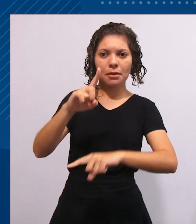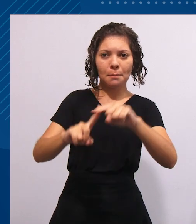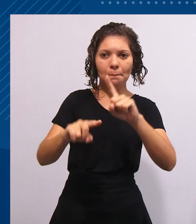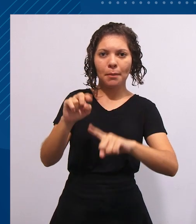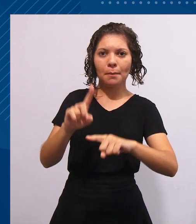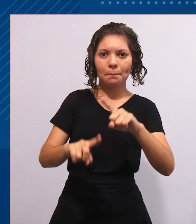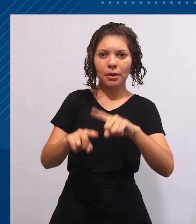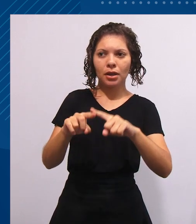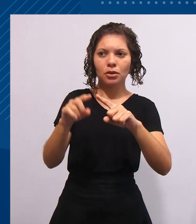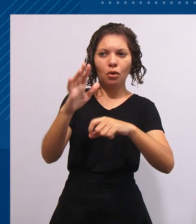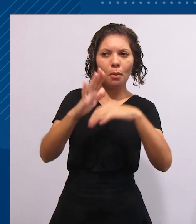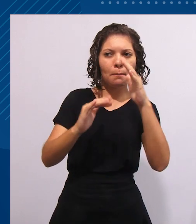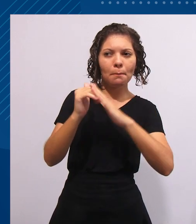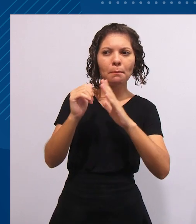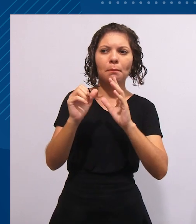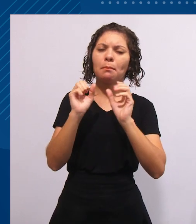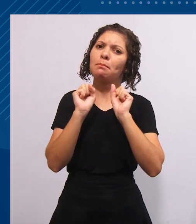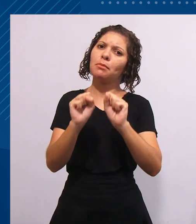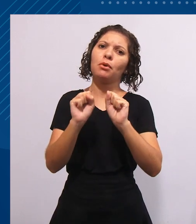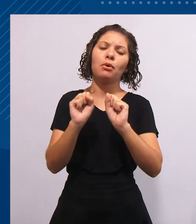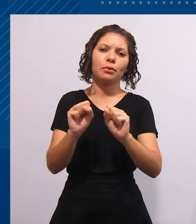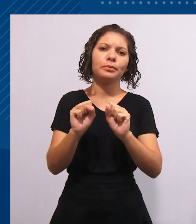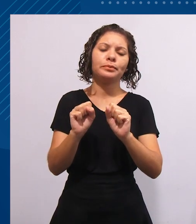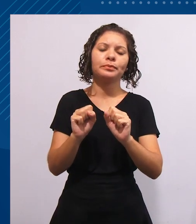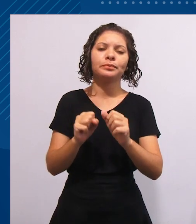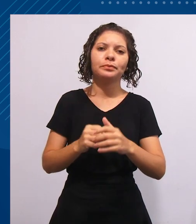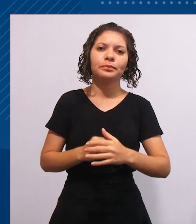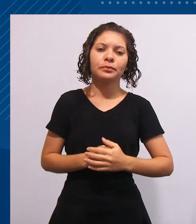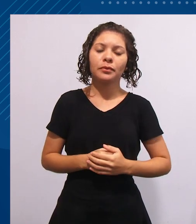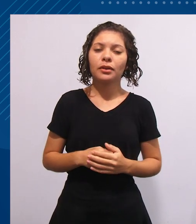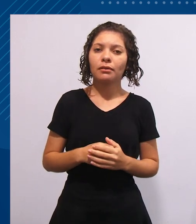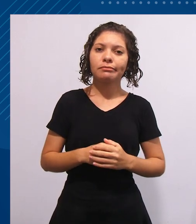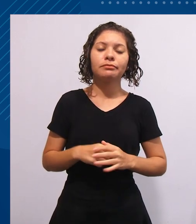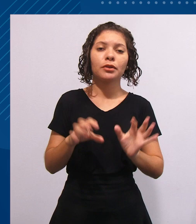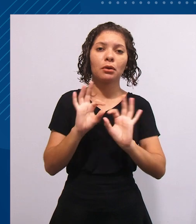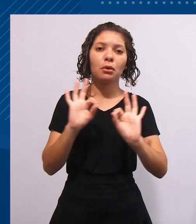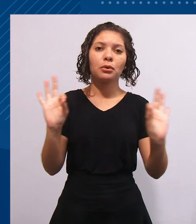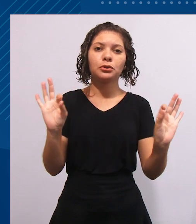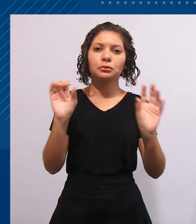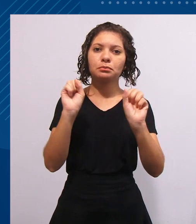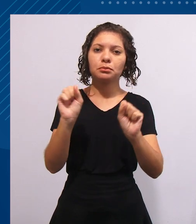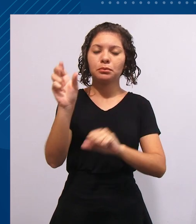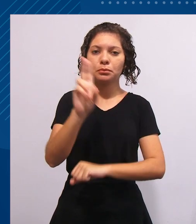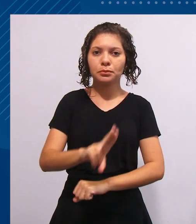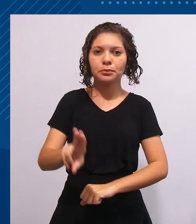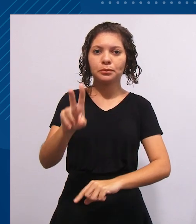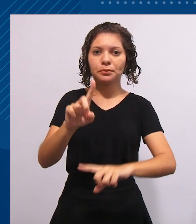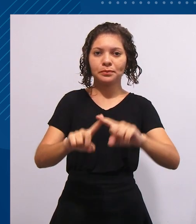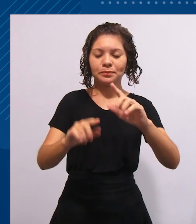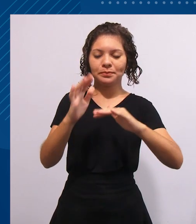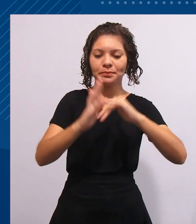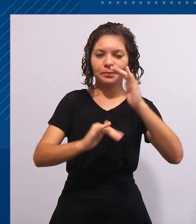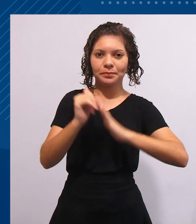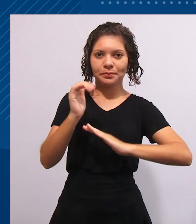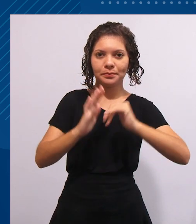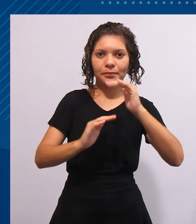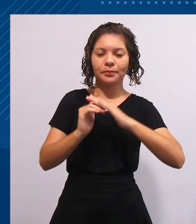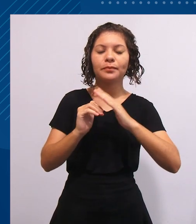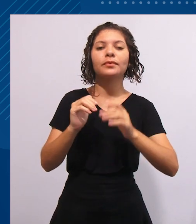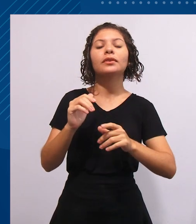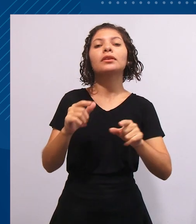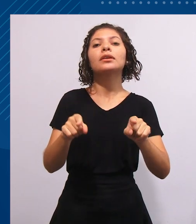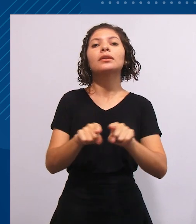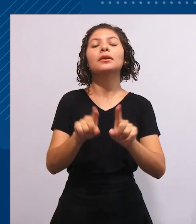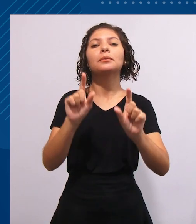podem fazer esse registro Não é além disso eu acho que é importante destacar em termos de possibilidades